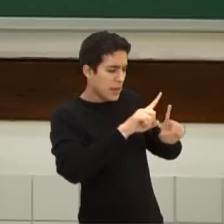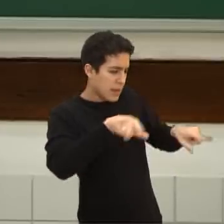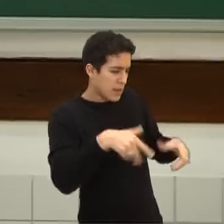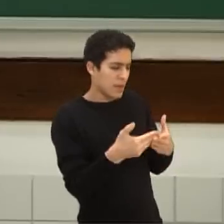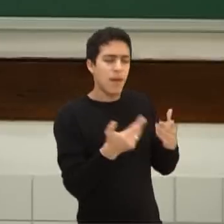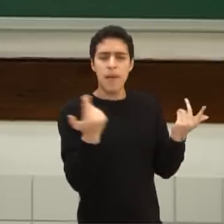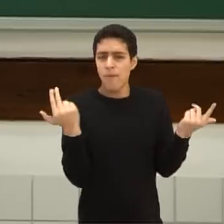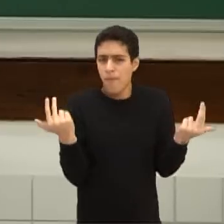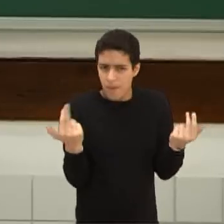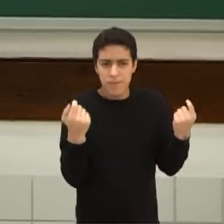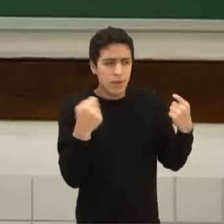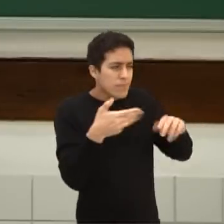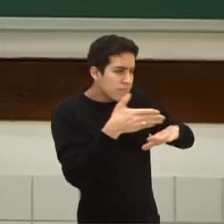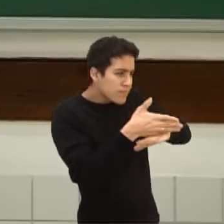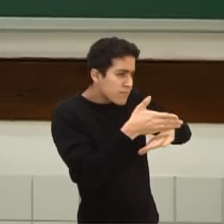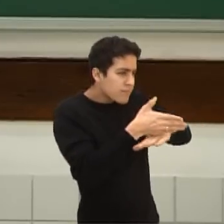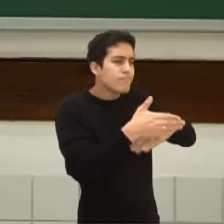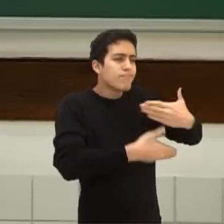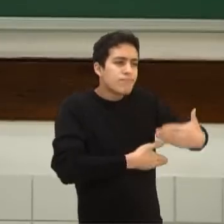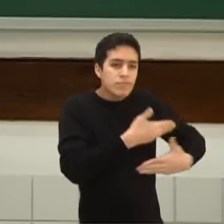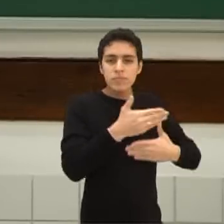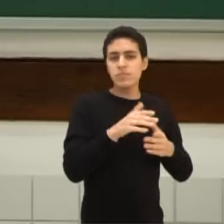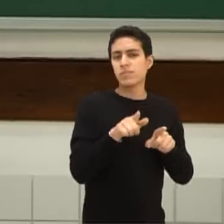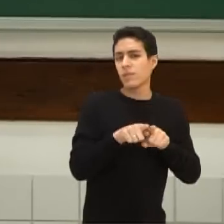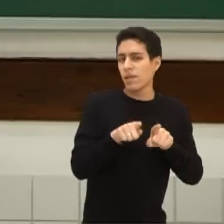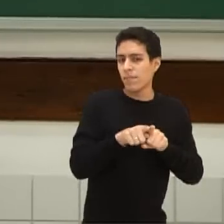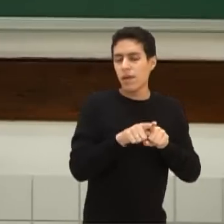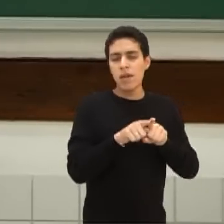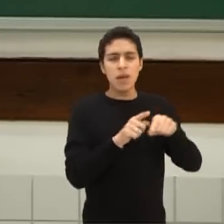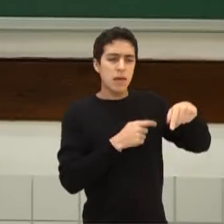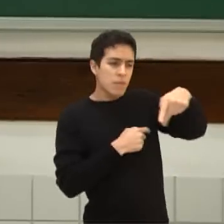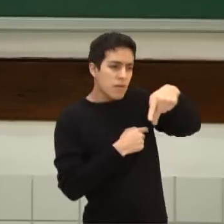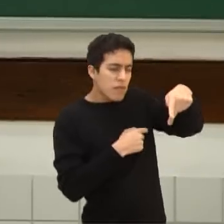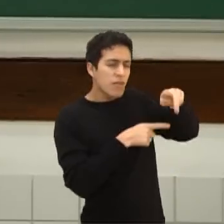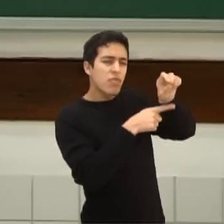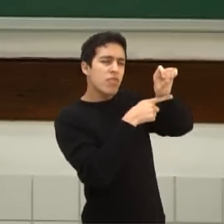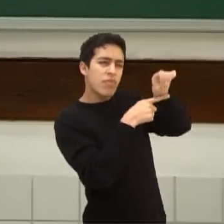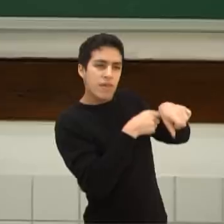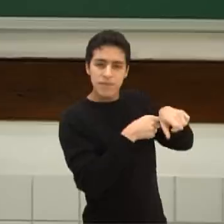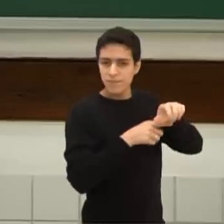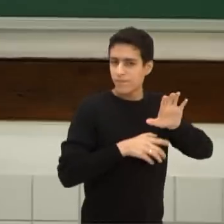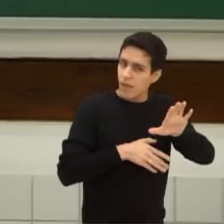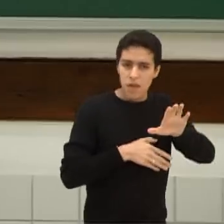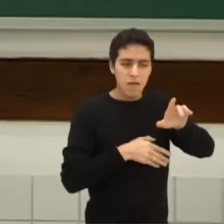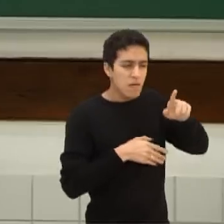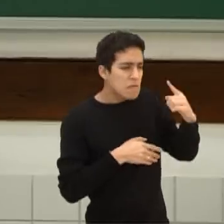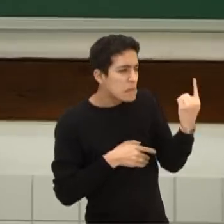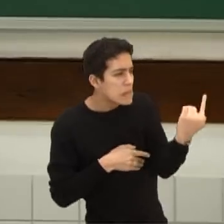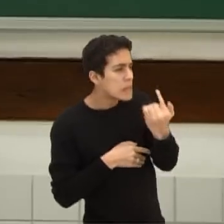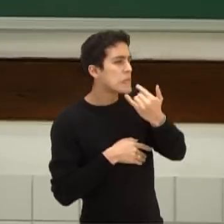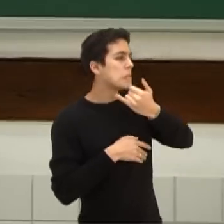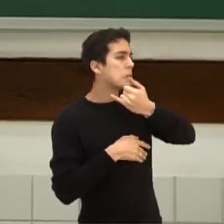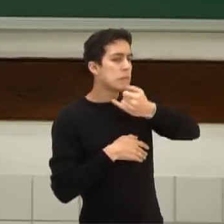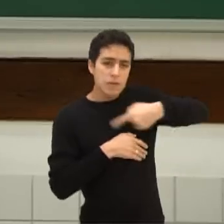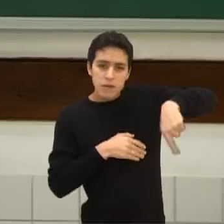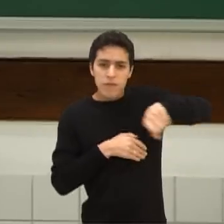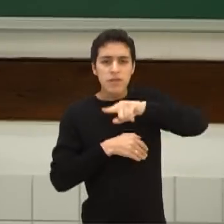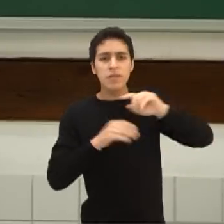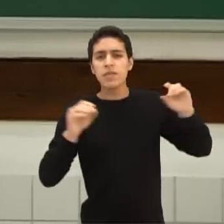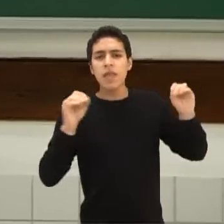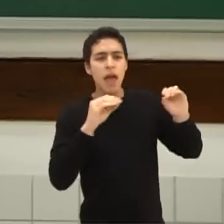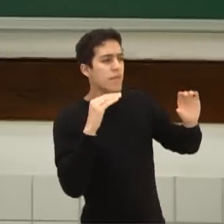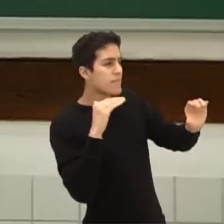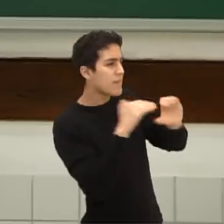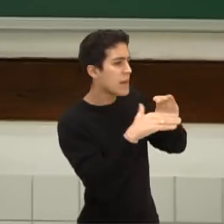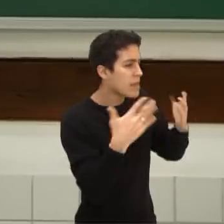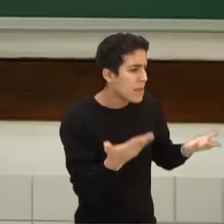não deixem o seu professor abandonado, hein, gente? O professor tá lá triste, sozinho, porque vocês não estão falando com